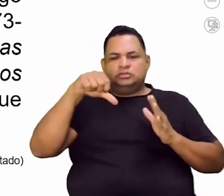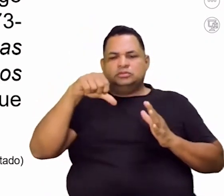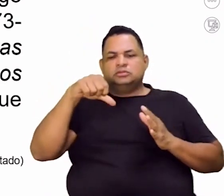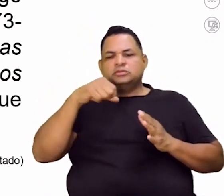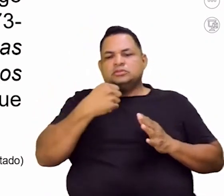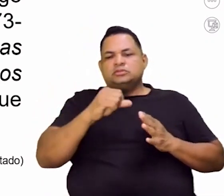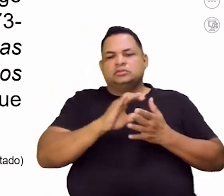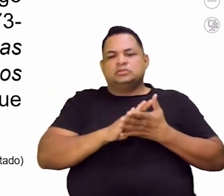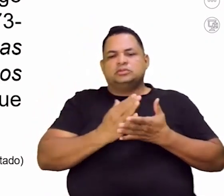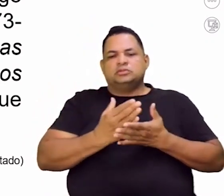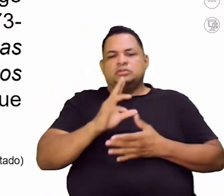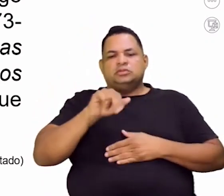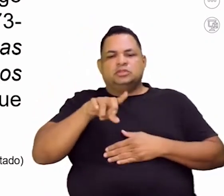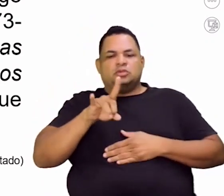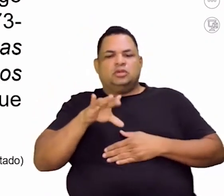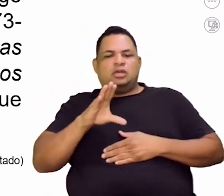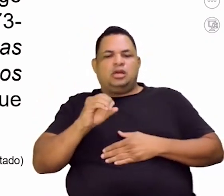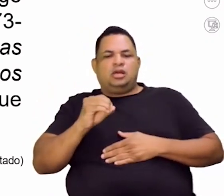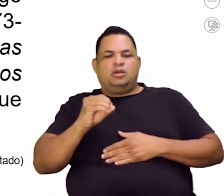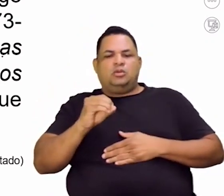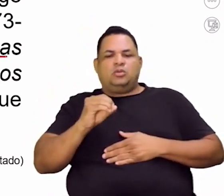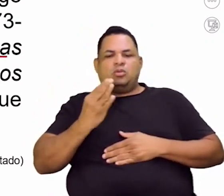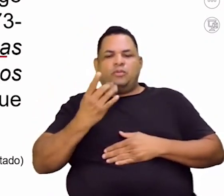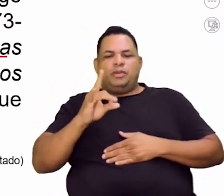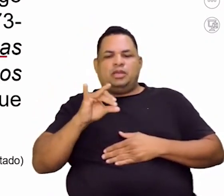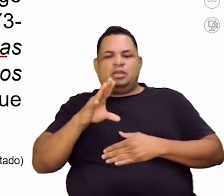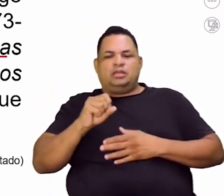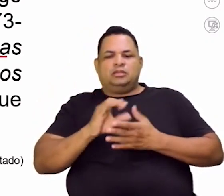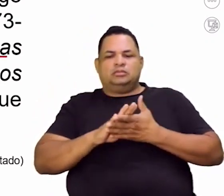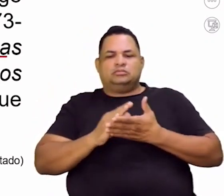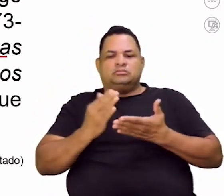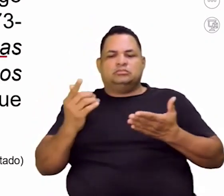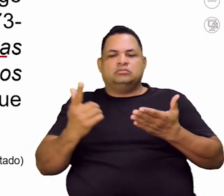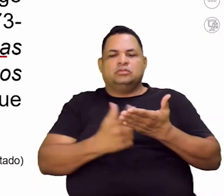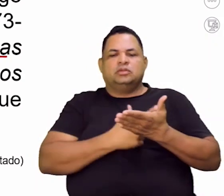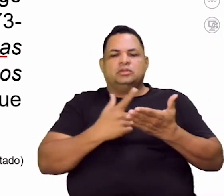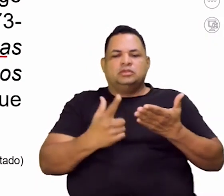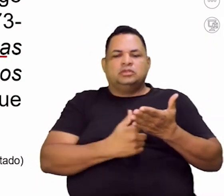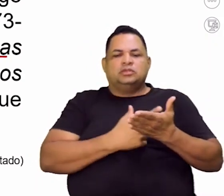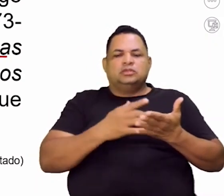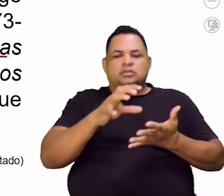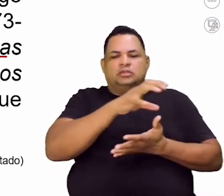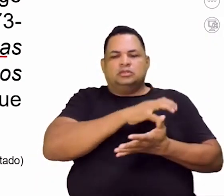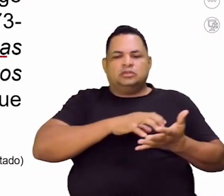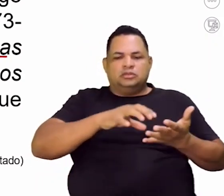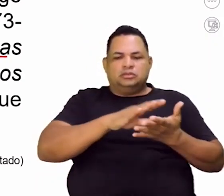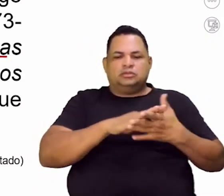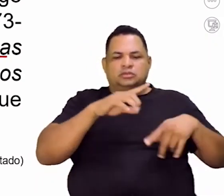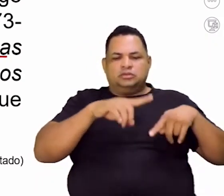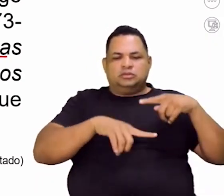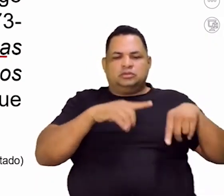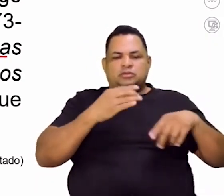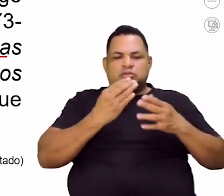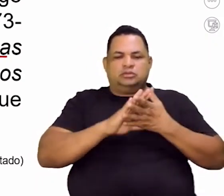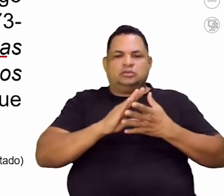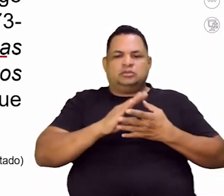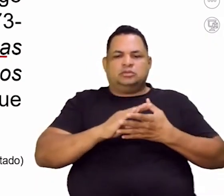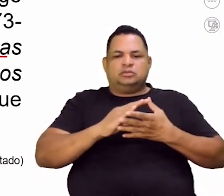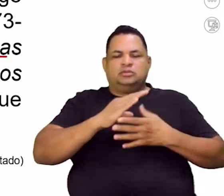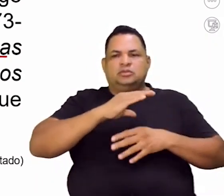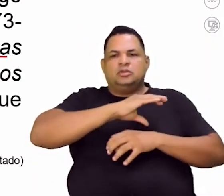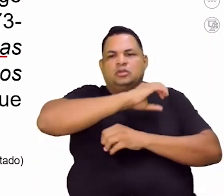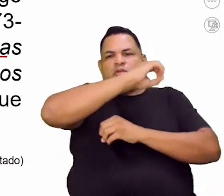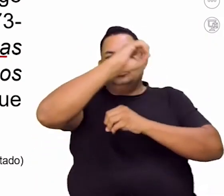Copérnico publicou na obra dele das revoluções dos corpos celestes, obra que